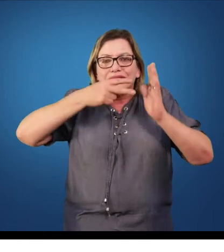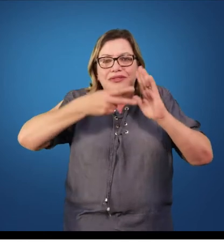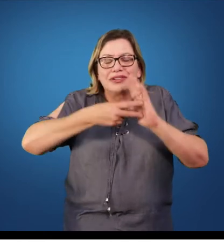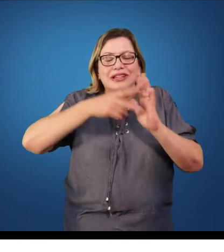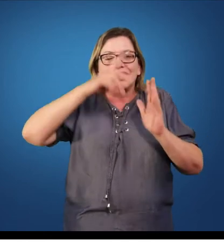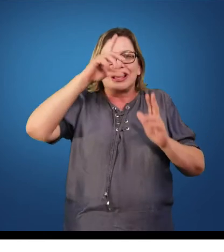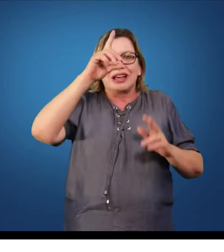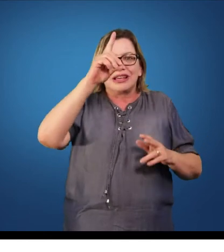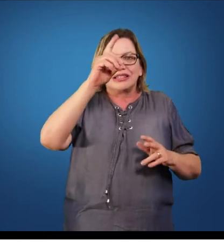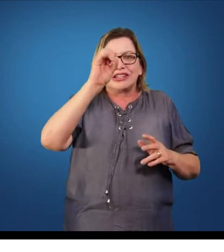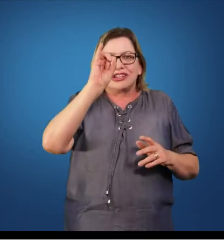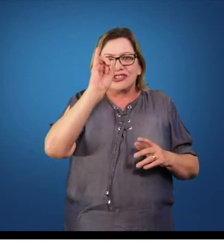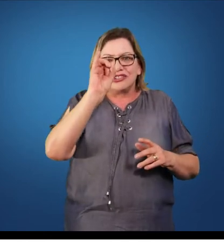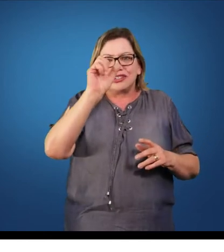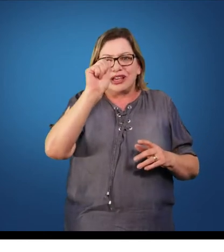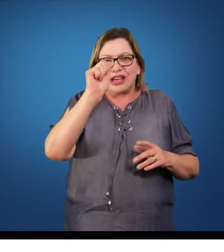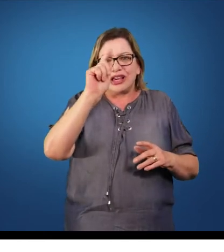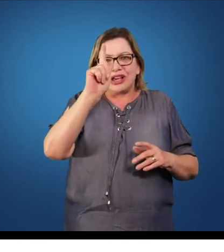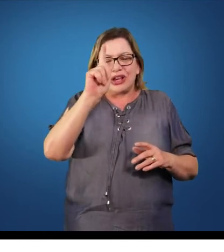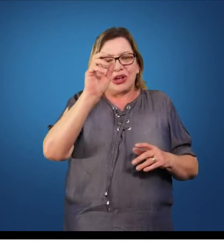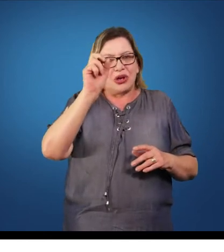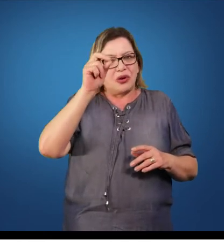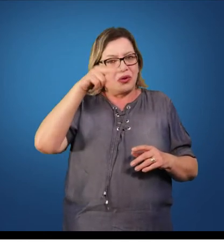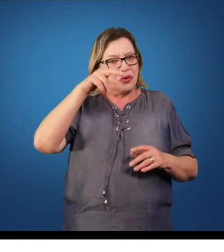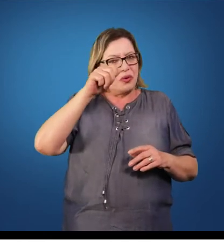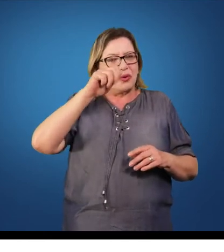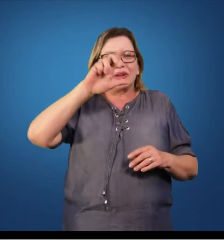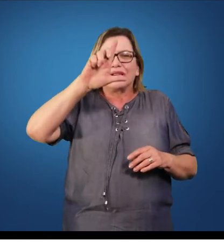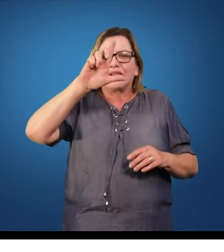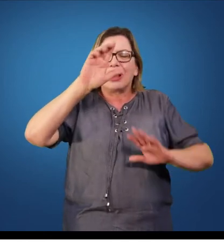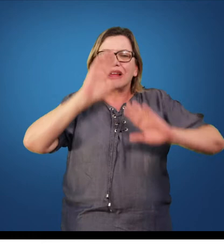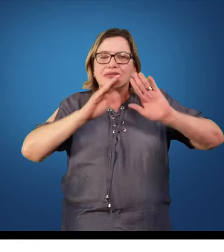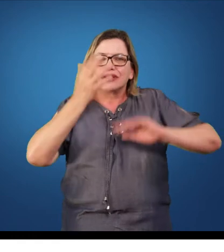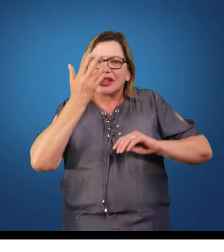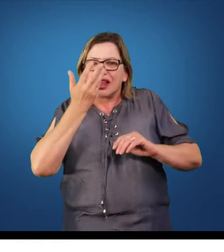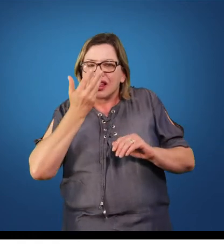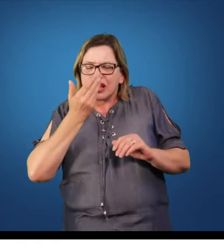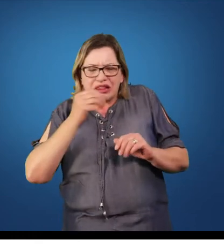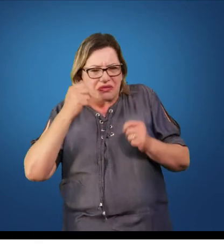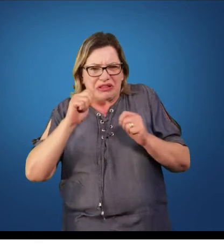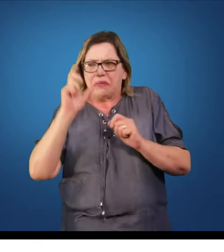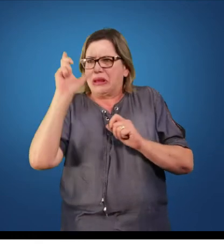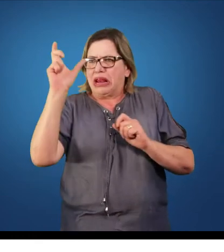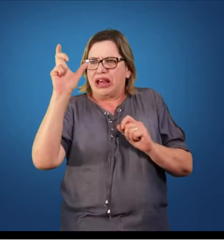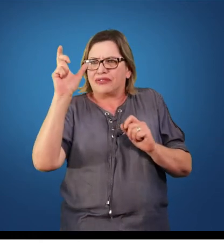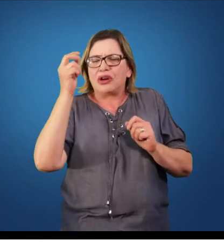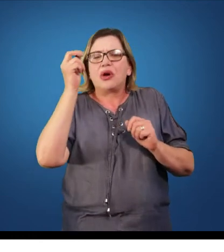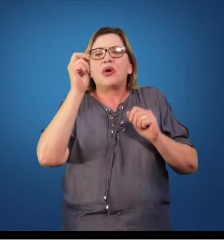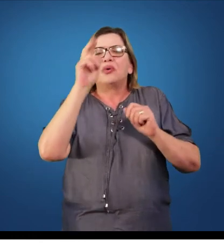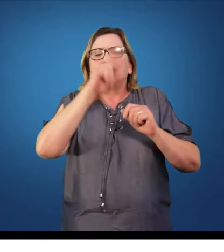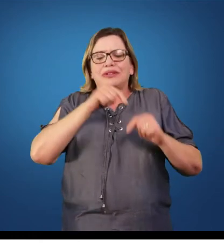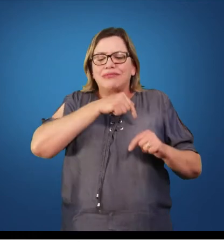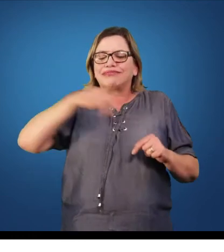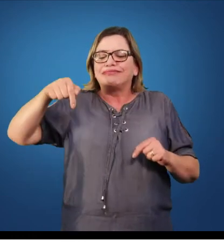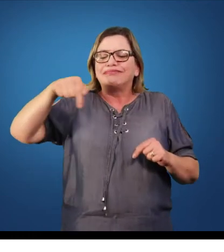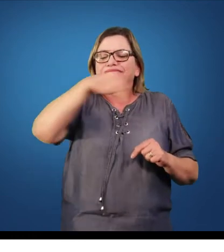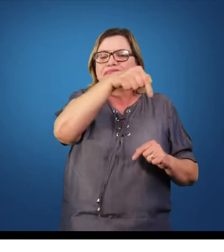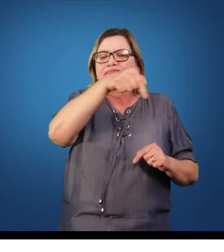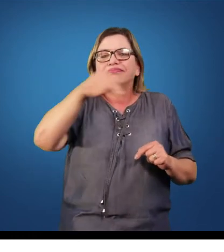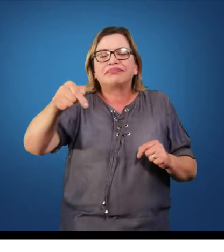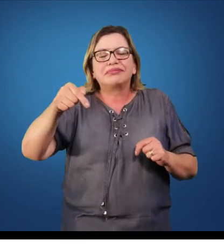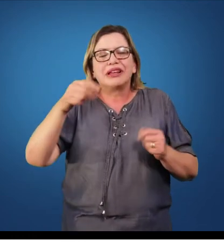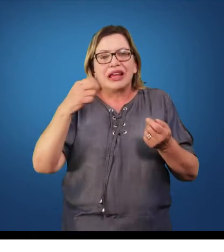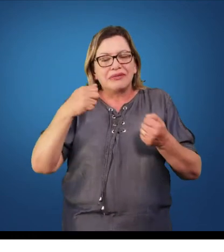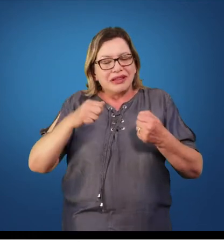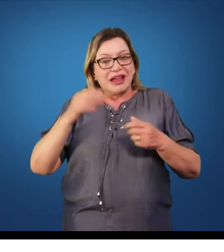não vai usar não usará o termo diagonal e sim zigue-zague, fica um pouco mais fácil. Entendam